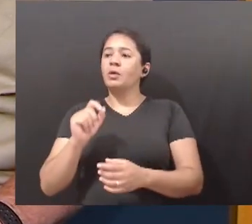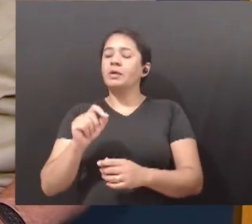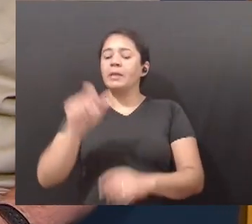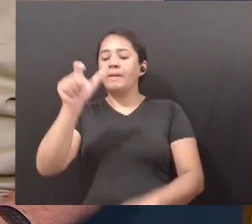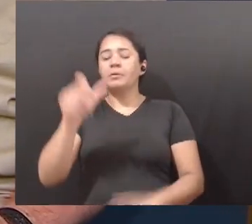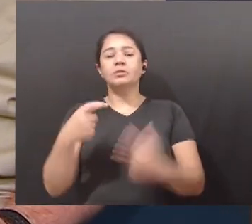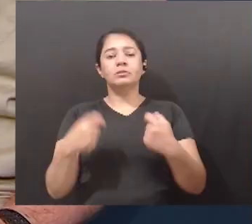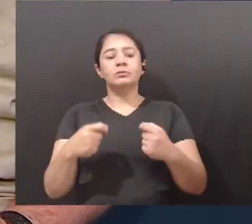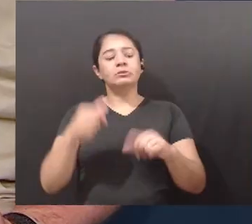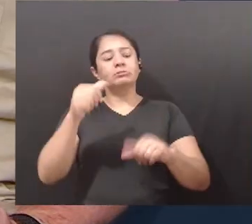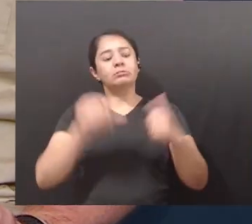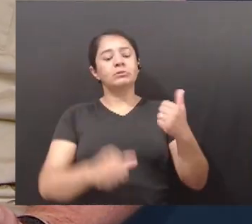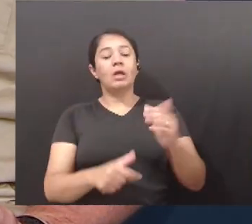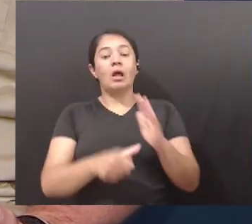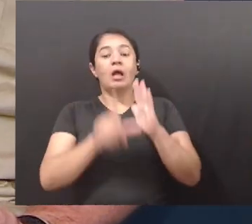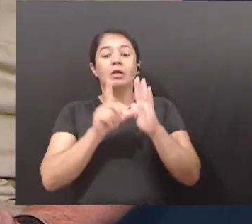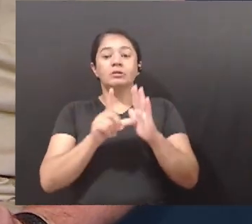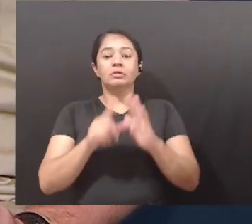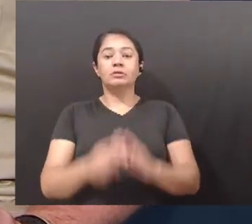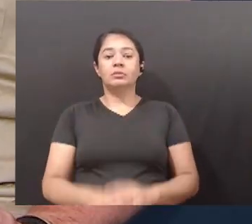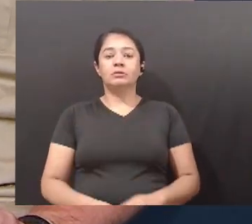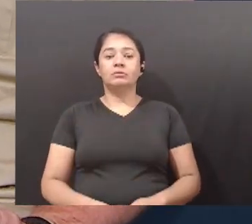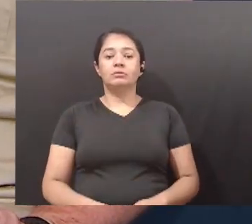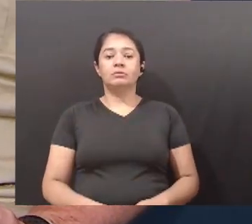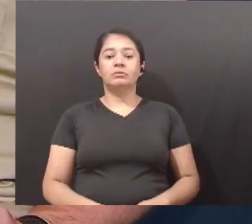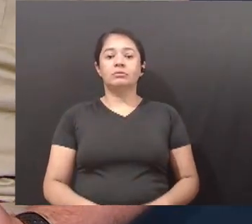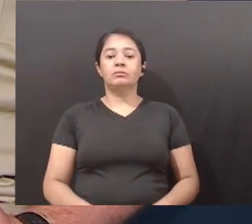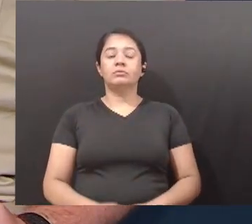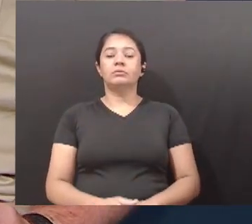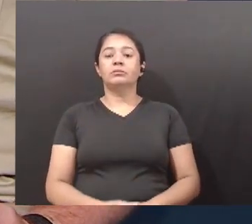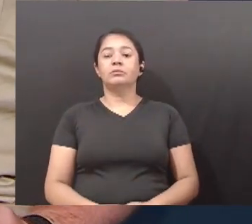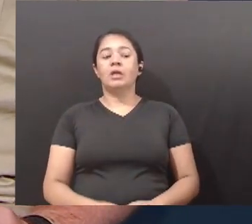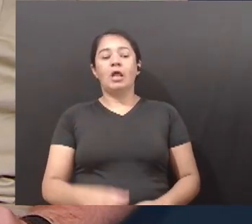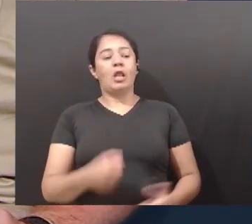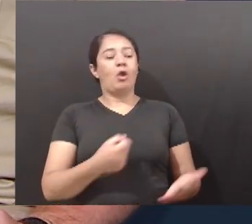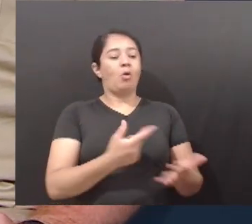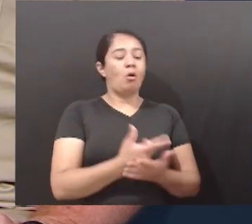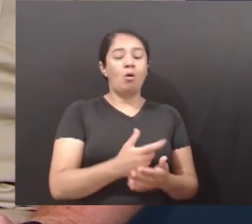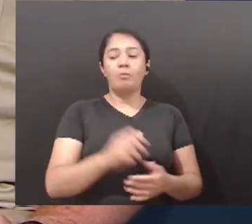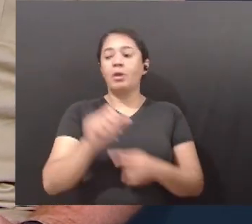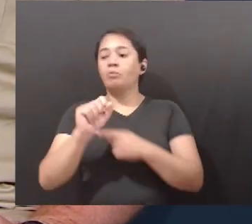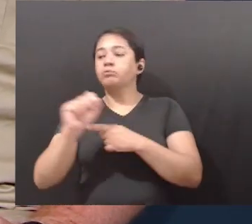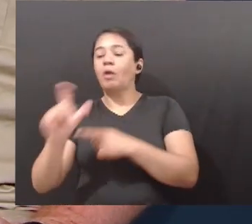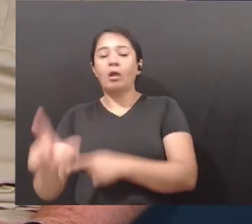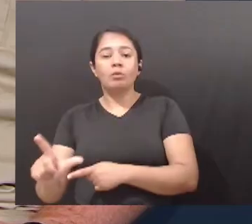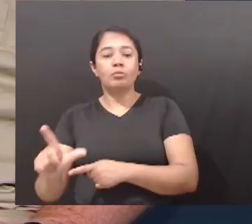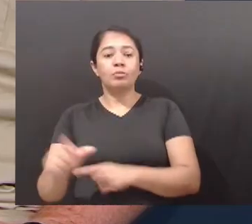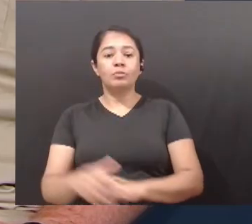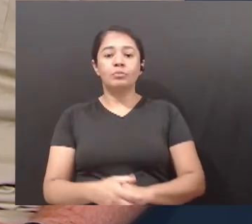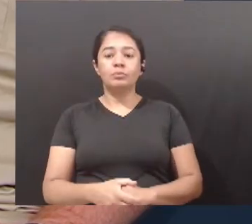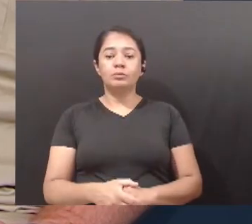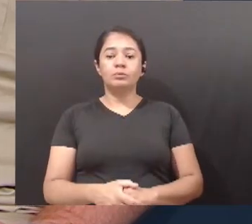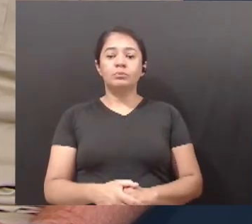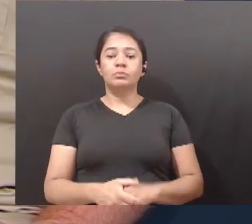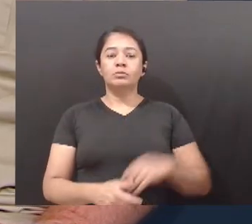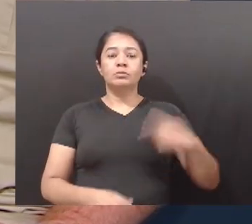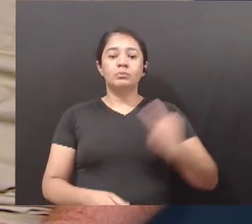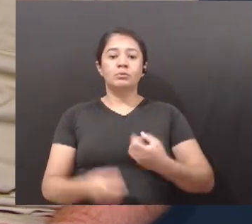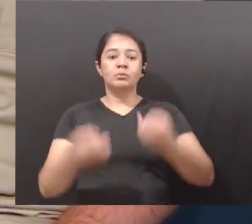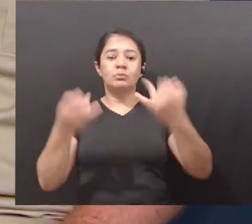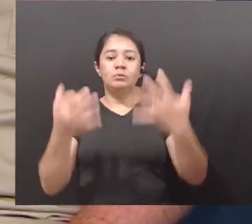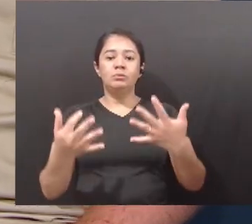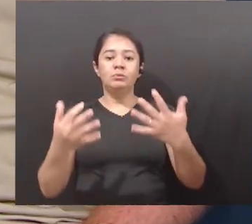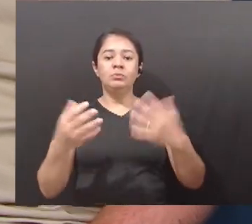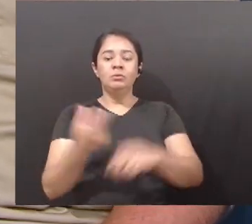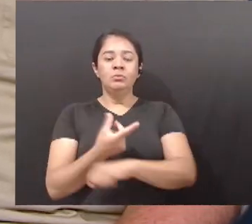antes, de alugar ou comprar um carro, de tomar essa decisão? Sim. Quando a gente fala em termos financeiros, para qualquer tipo